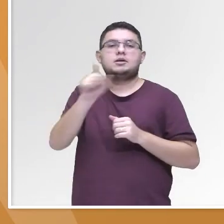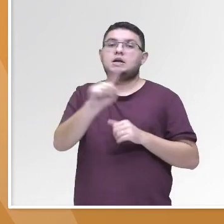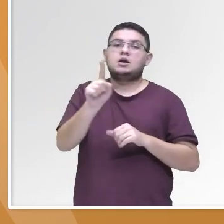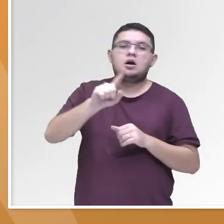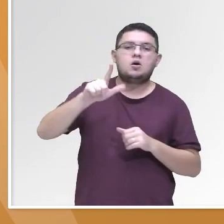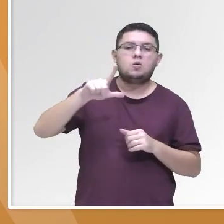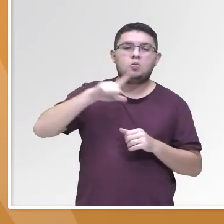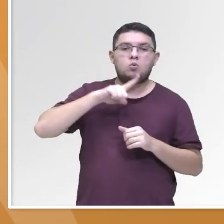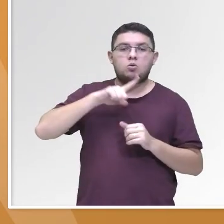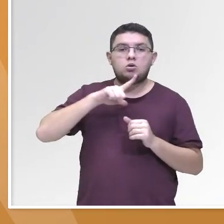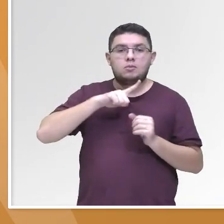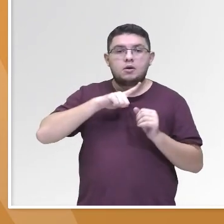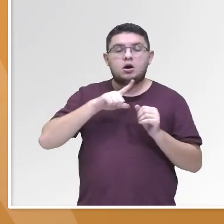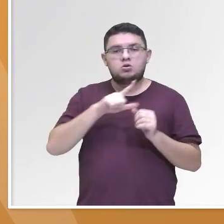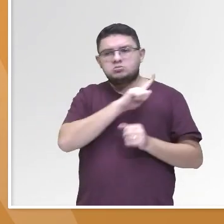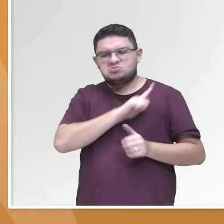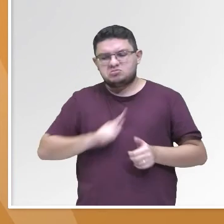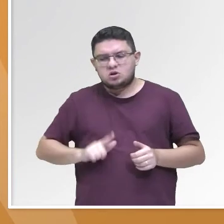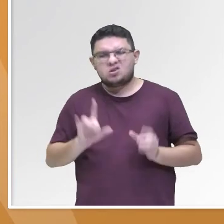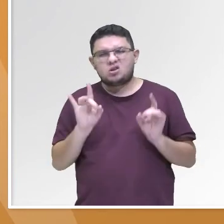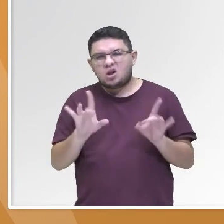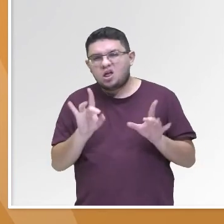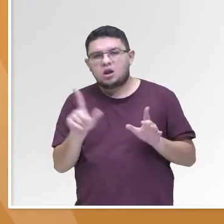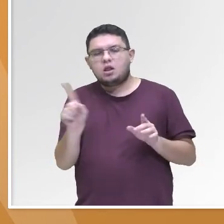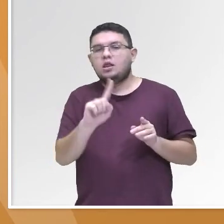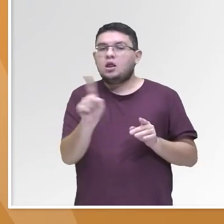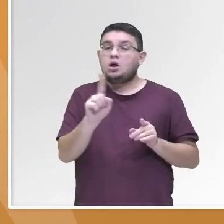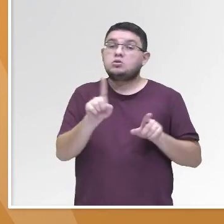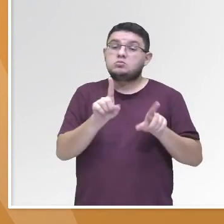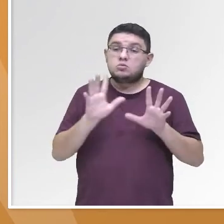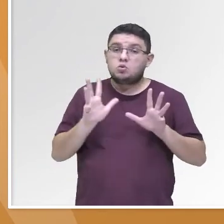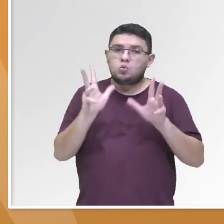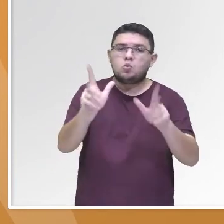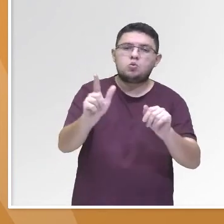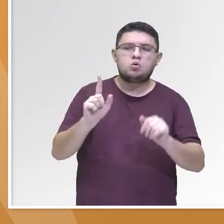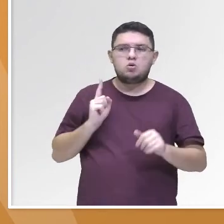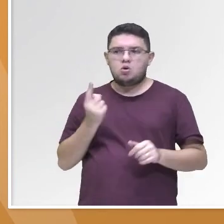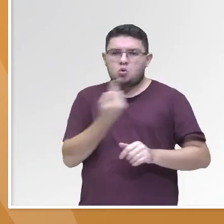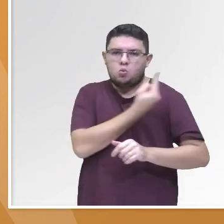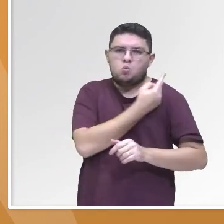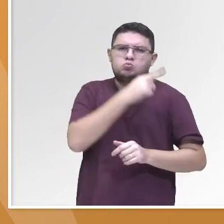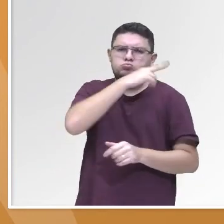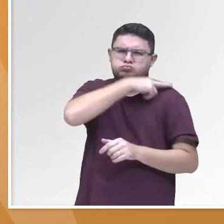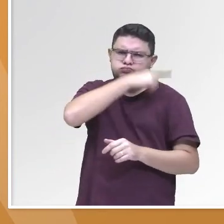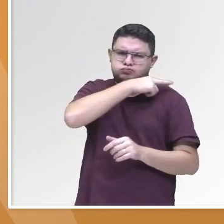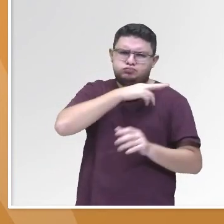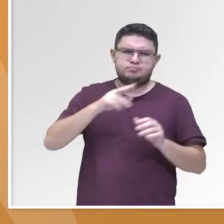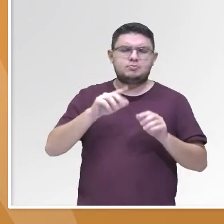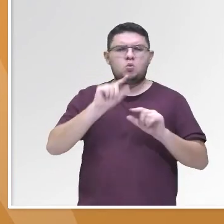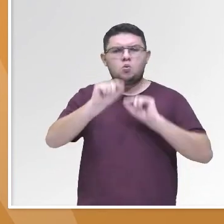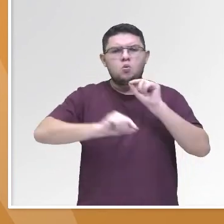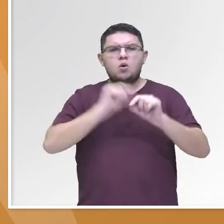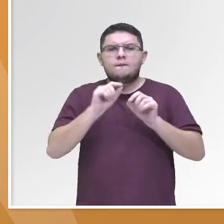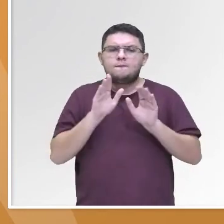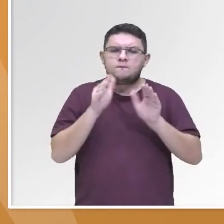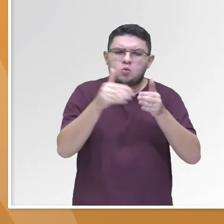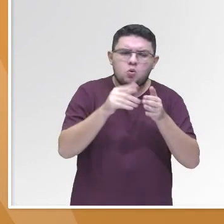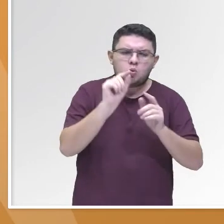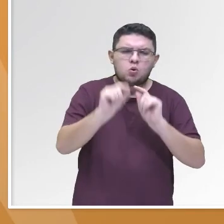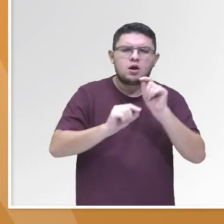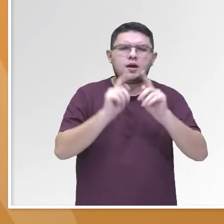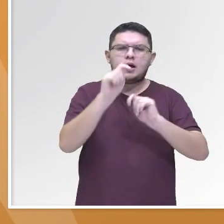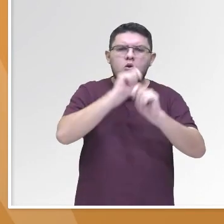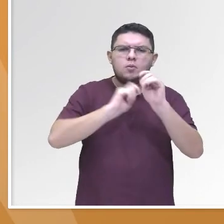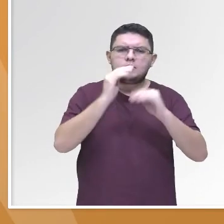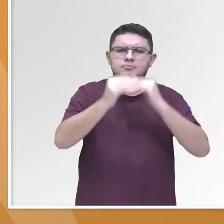do Estado, né, colocar os seus documentos, as suas políticas públicas voltadas para esse crescimento econômico aliado à preservação da natureza,